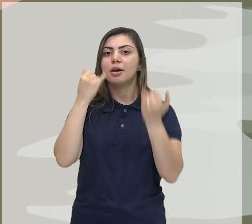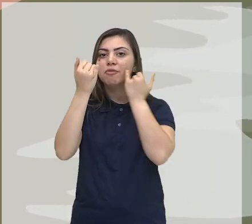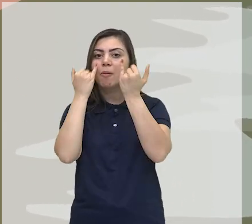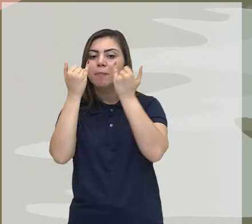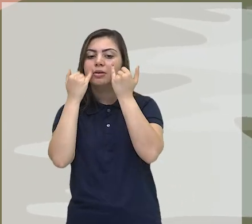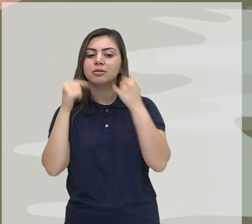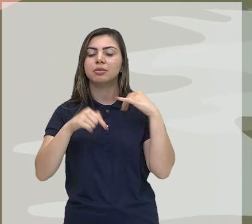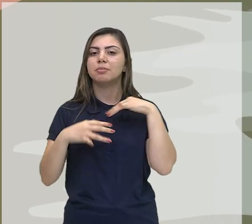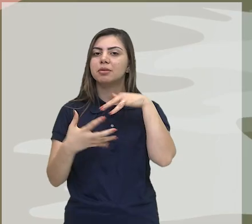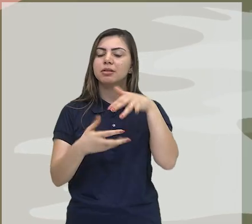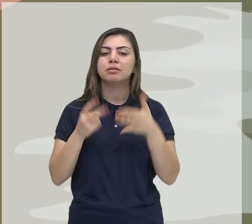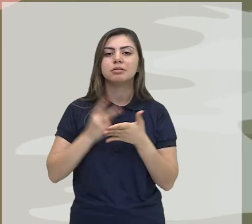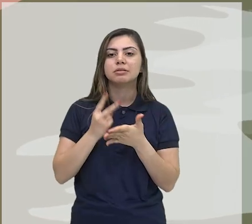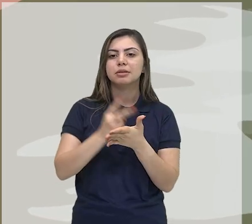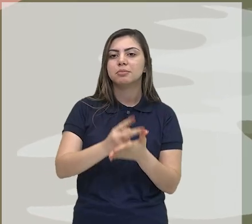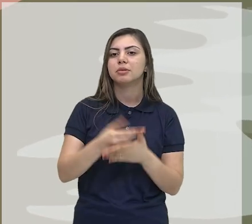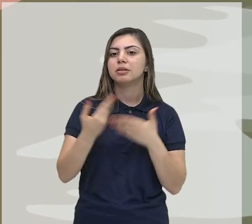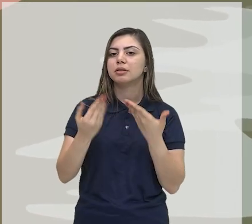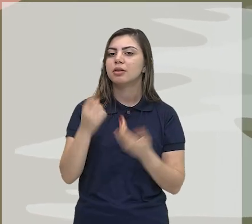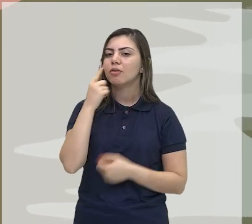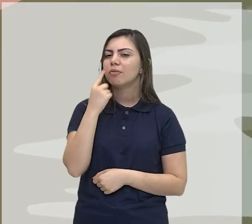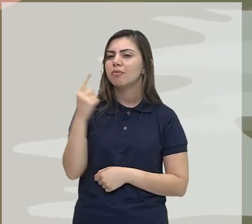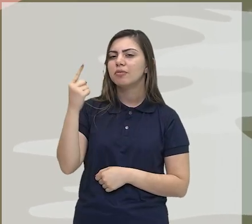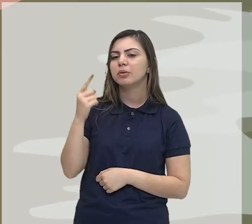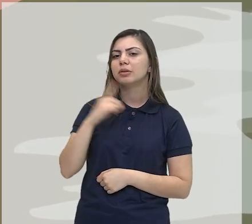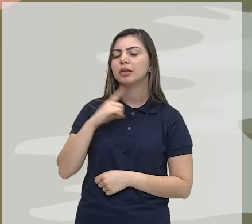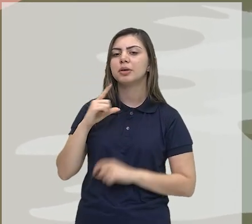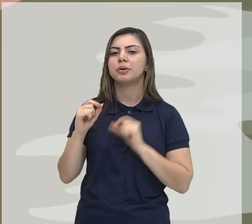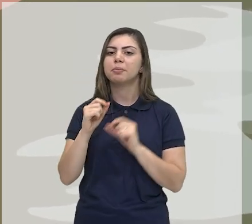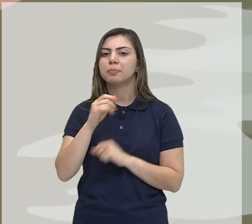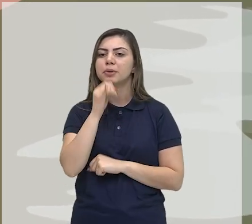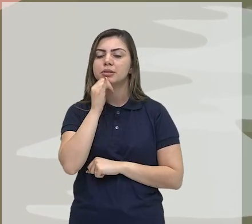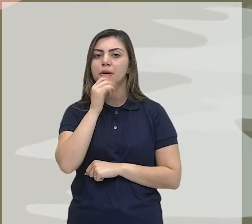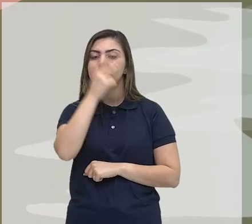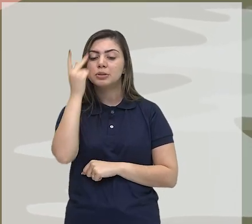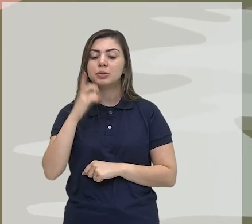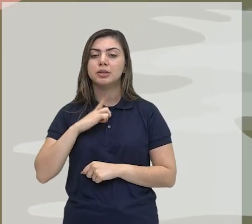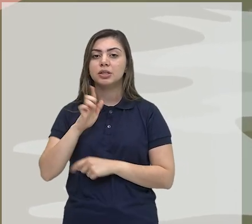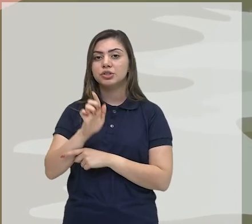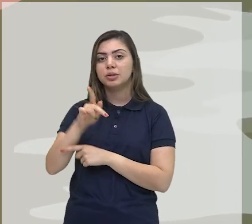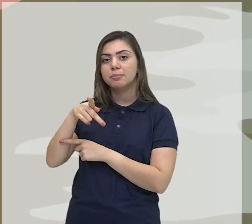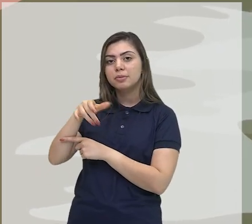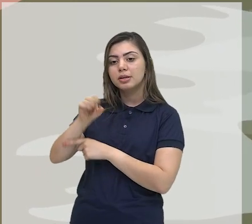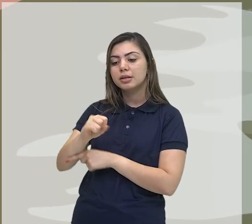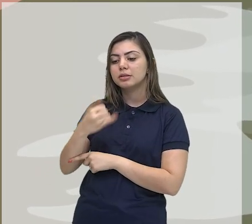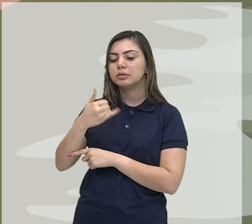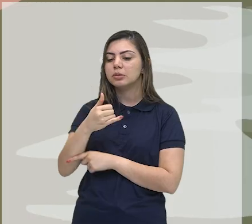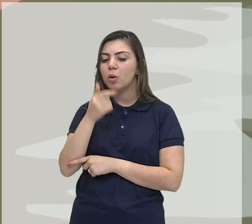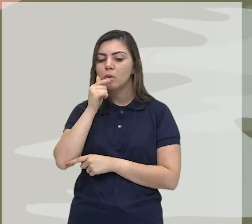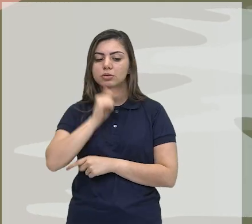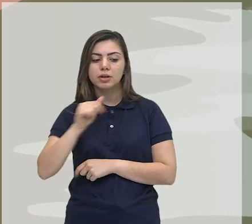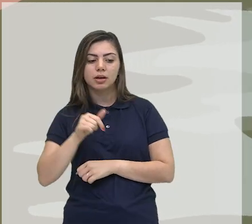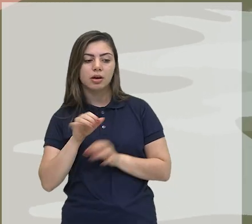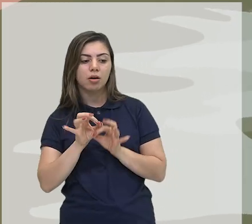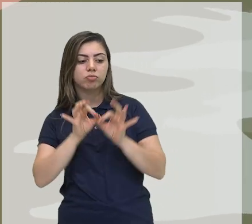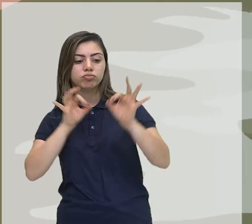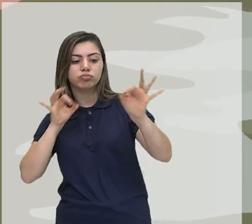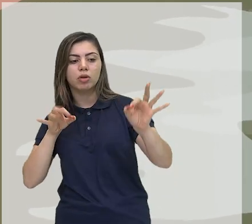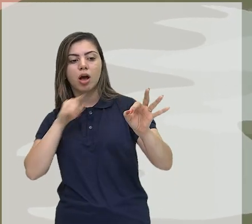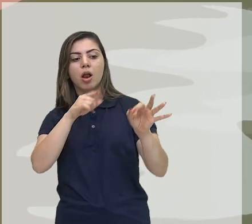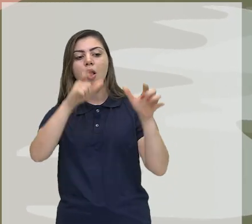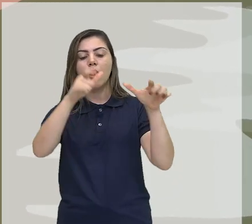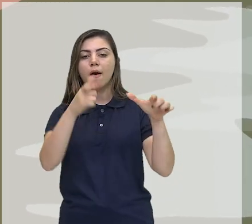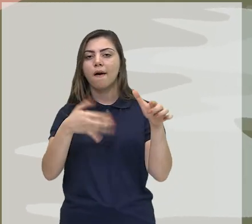todo. É esse sinal que ajuda alguém com um receptor GPS aqui na Terra a calcular certinho a distância que ele